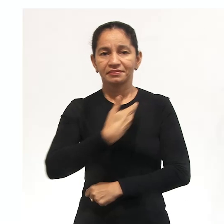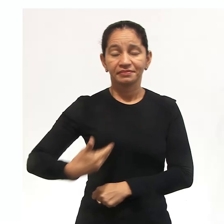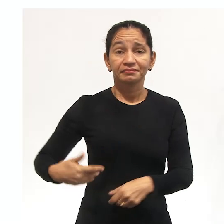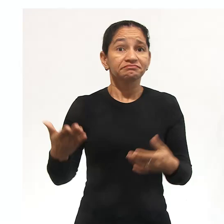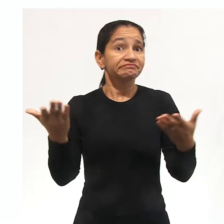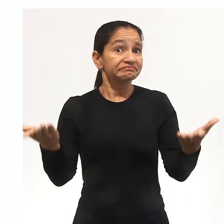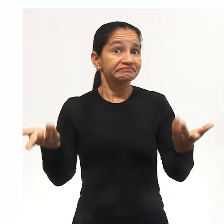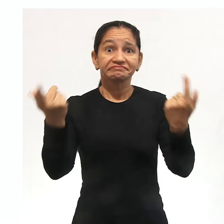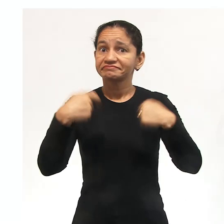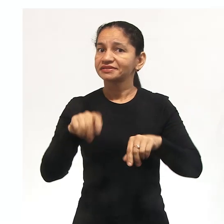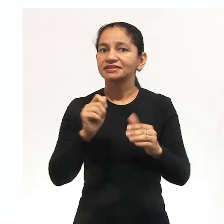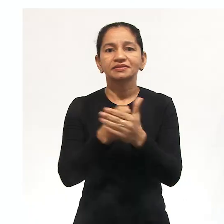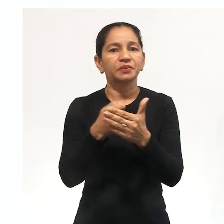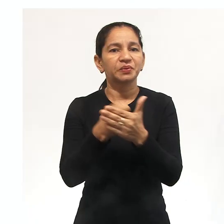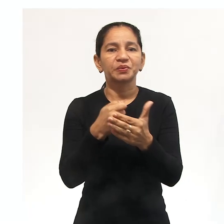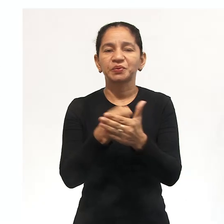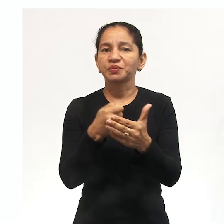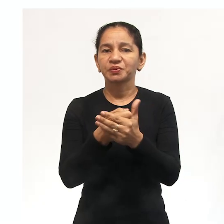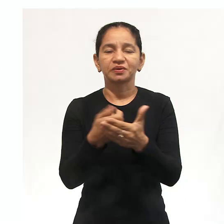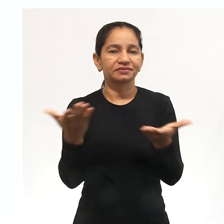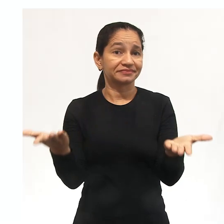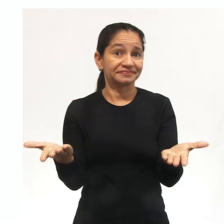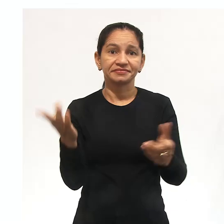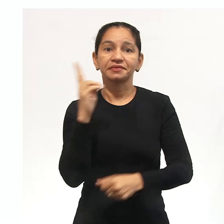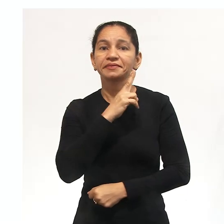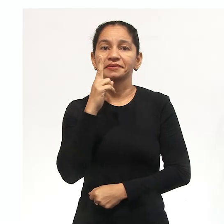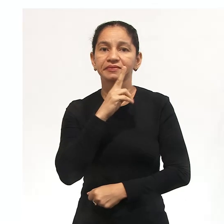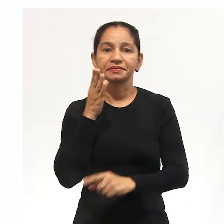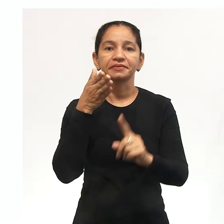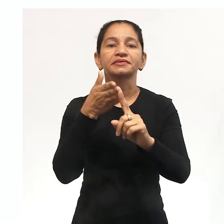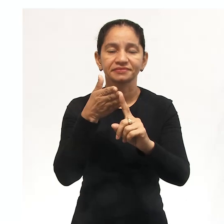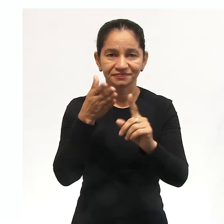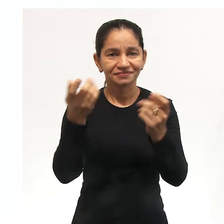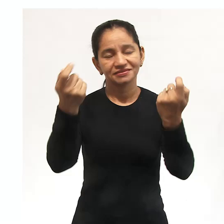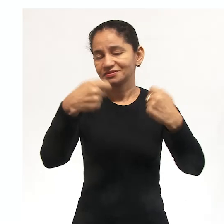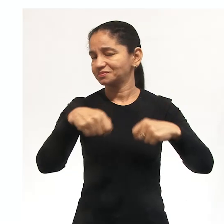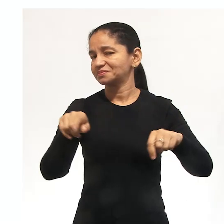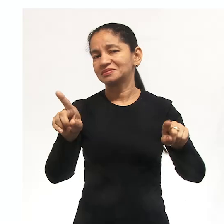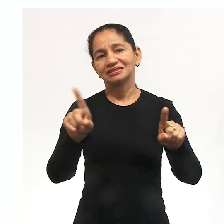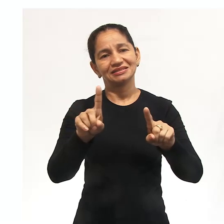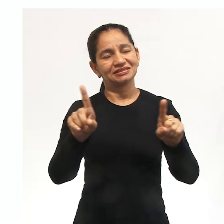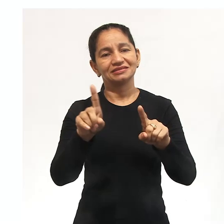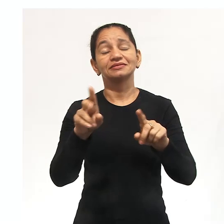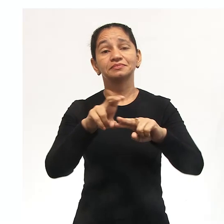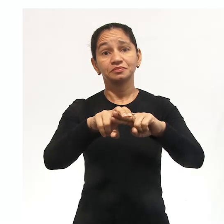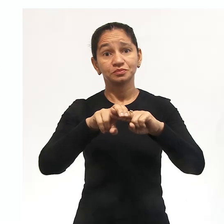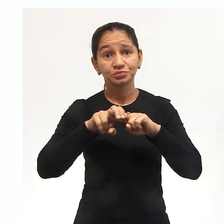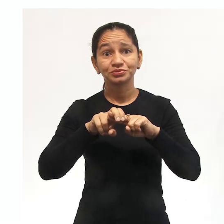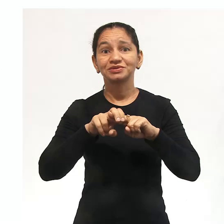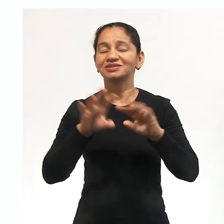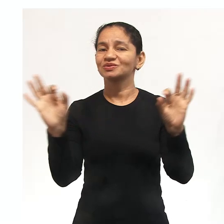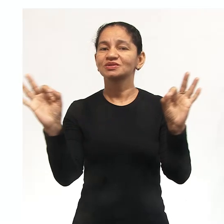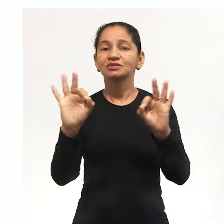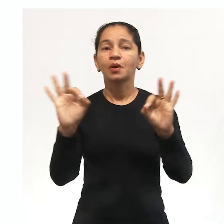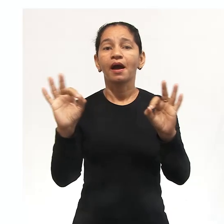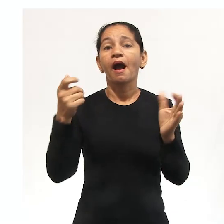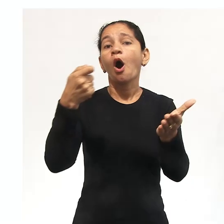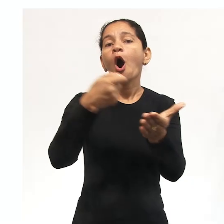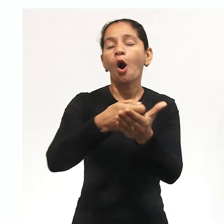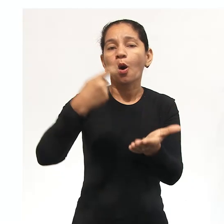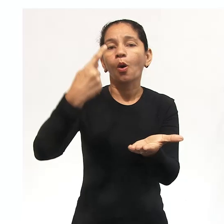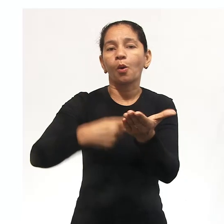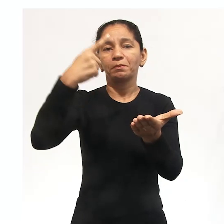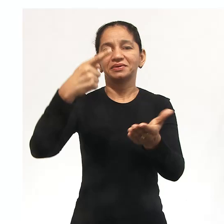maneira imediata. Olha só, o registro de preço não gera compromisso de compra